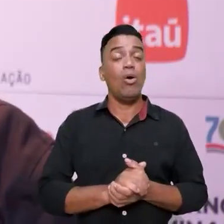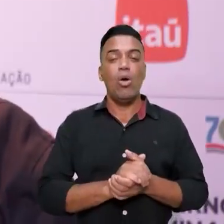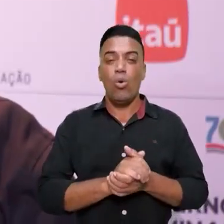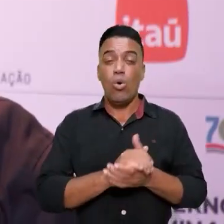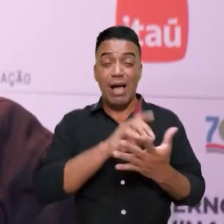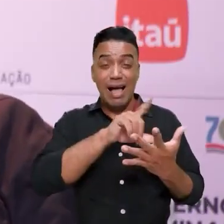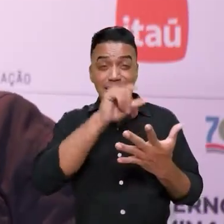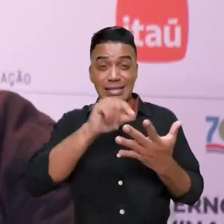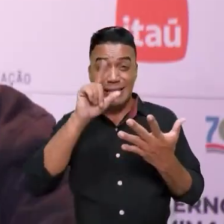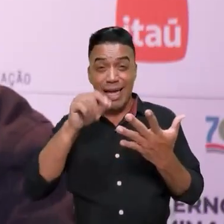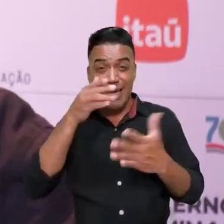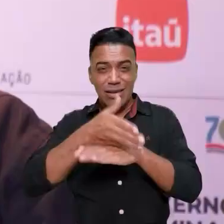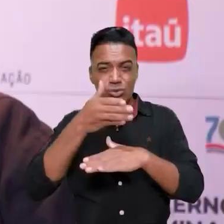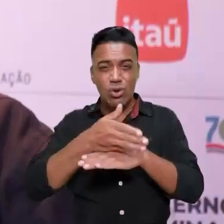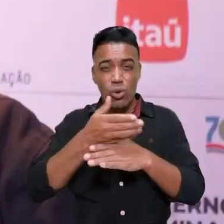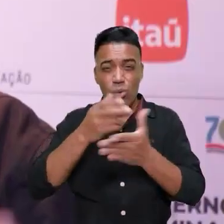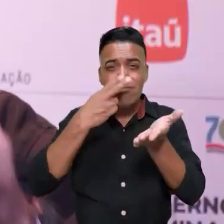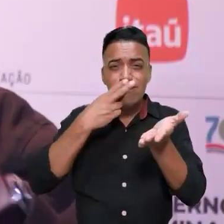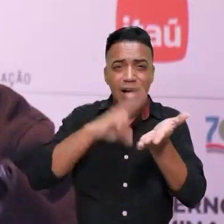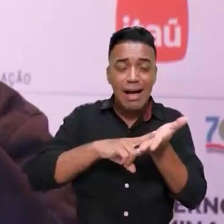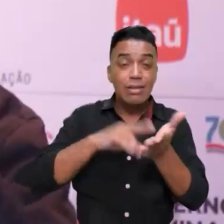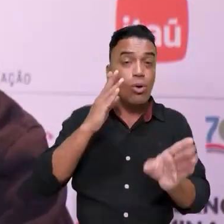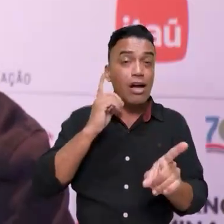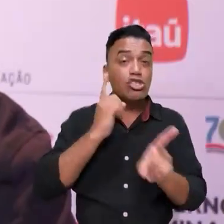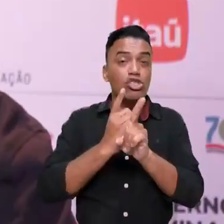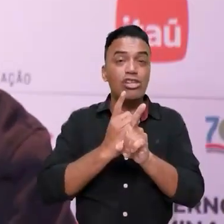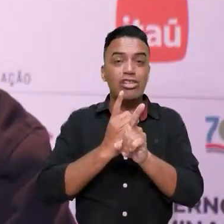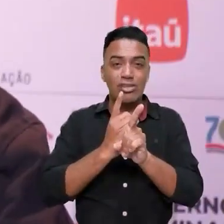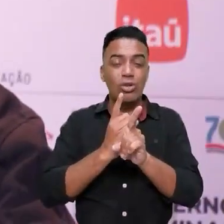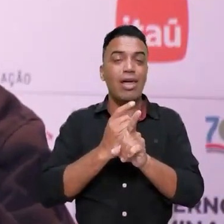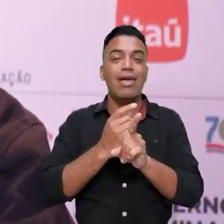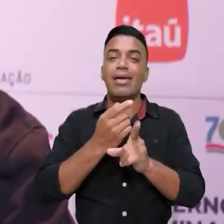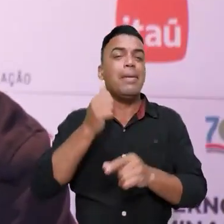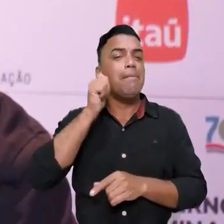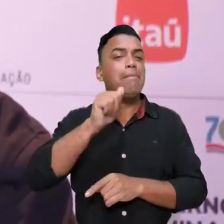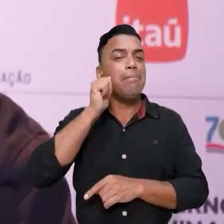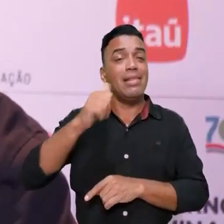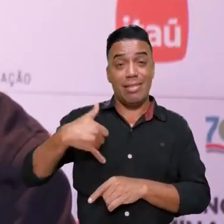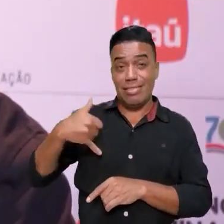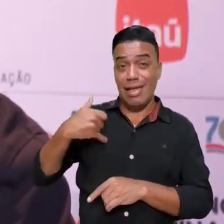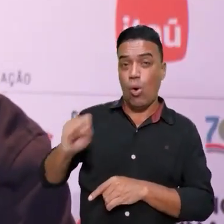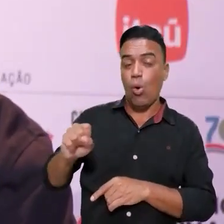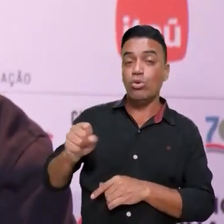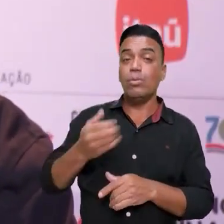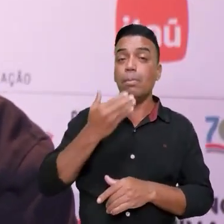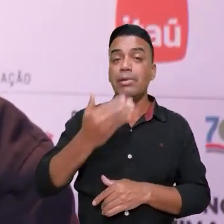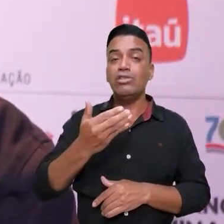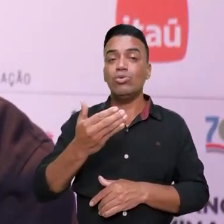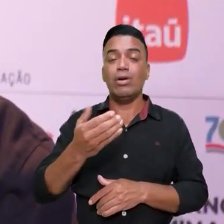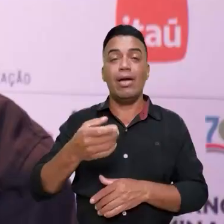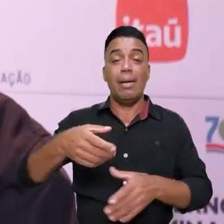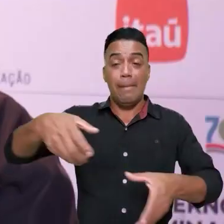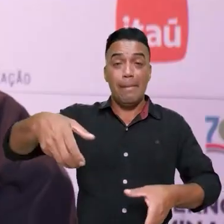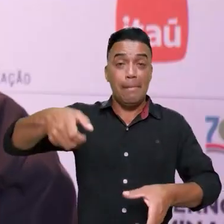acesso, eu vasculhei muitas cartas e eu achei a carta de uma menina de 8 anos de idade que tinha pedido uma panela de